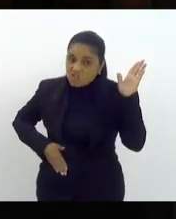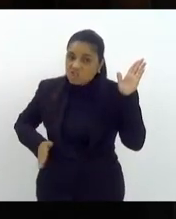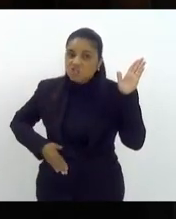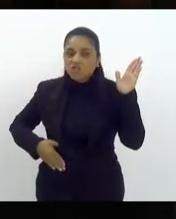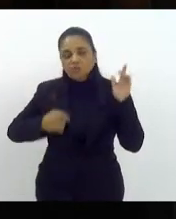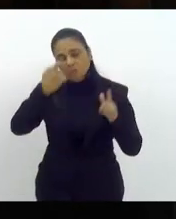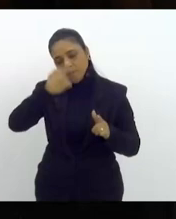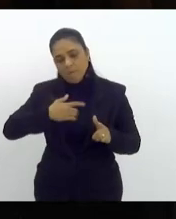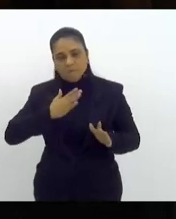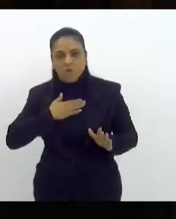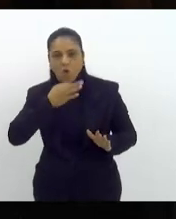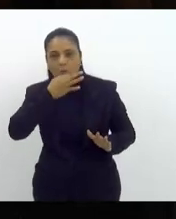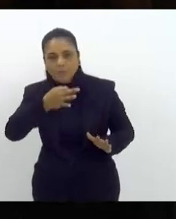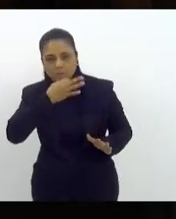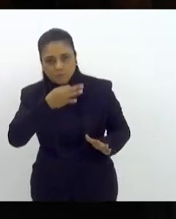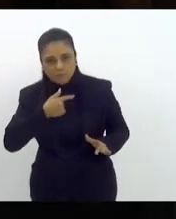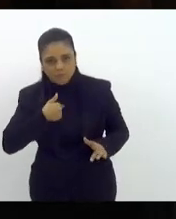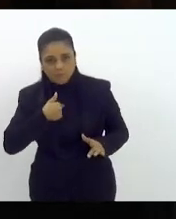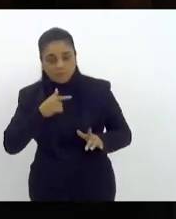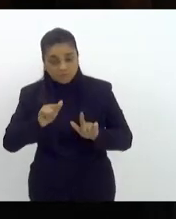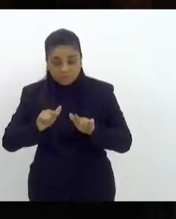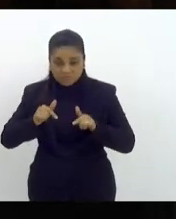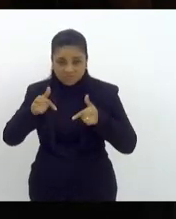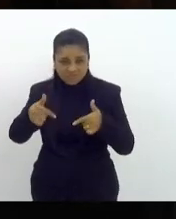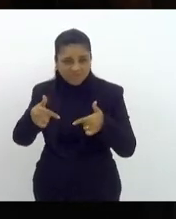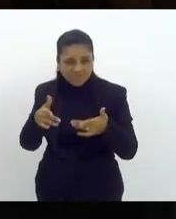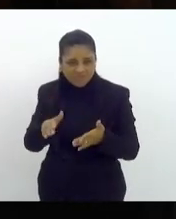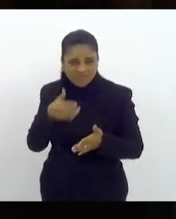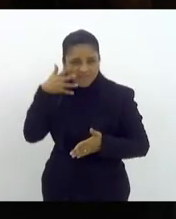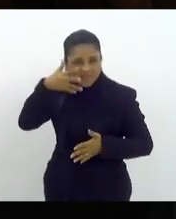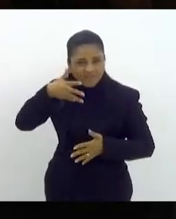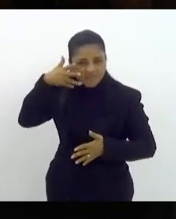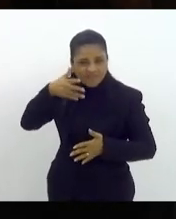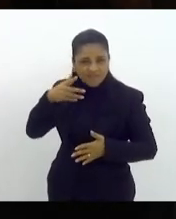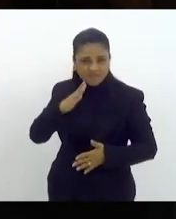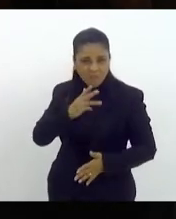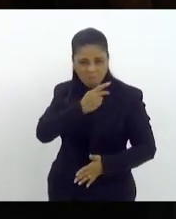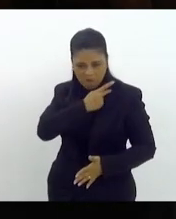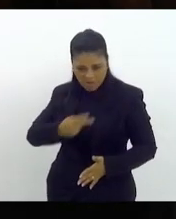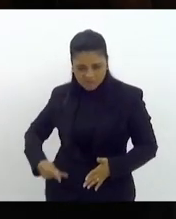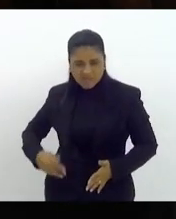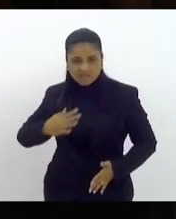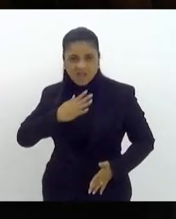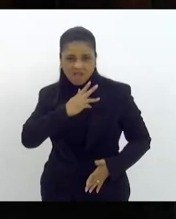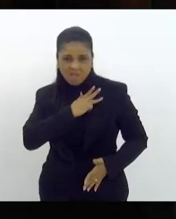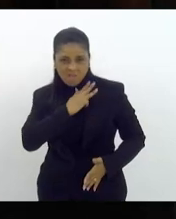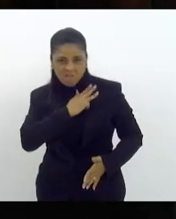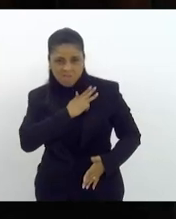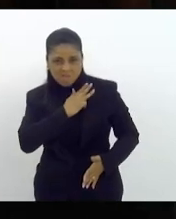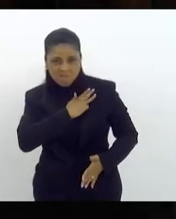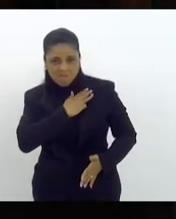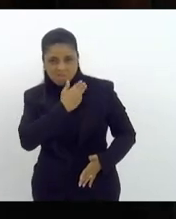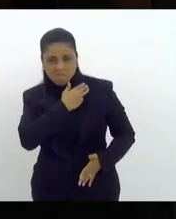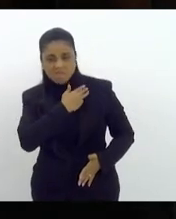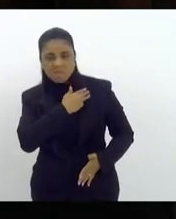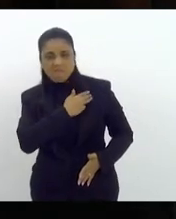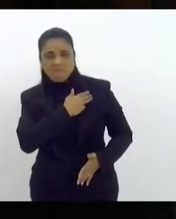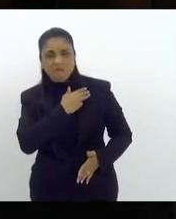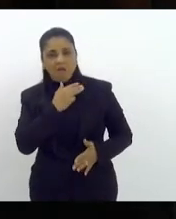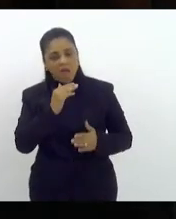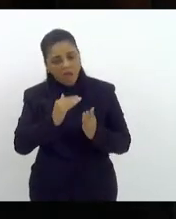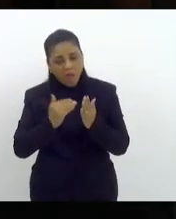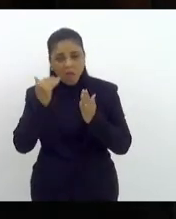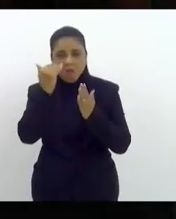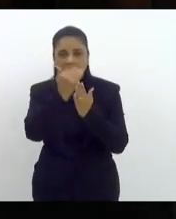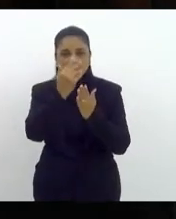e que só o gesto de uma fala dessa de um presidente da república com certeza Está contribuindo e muito para o aumento